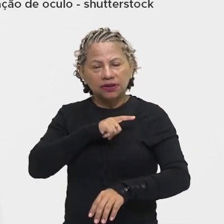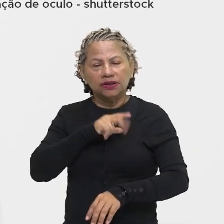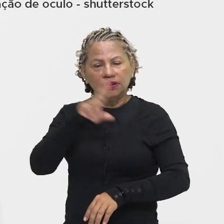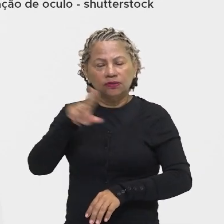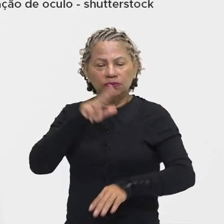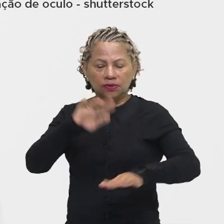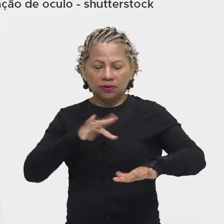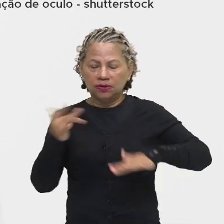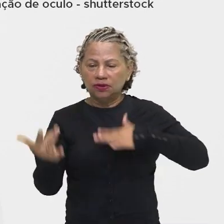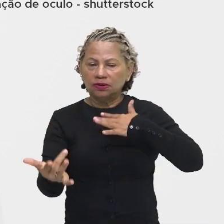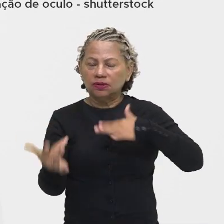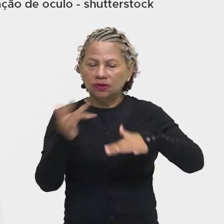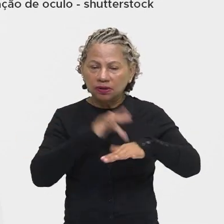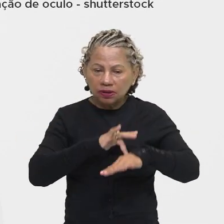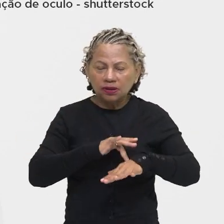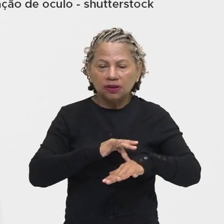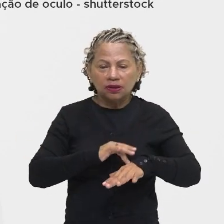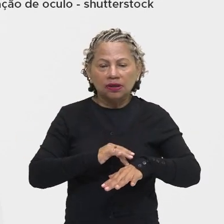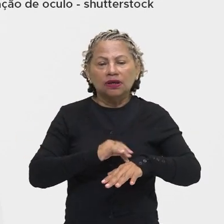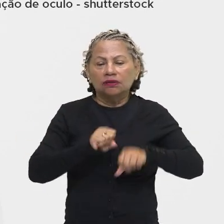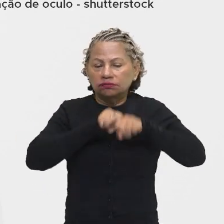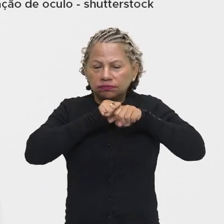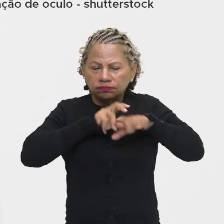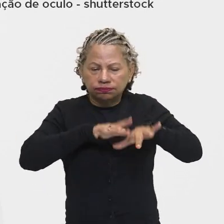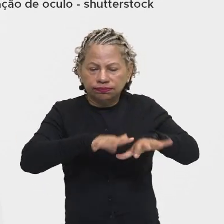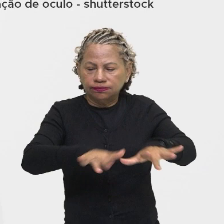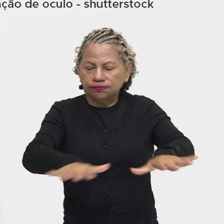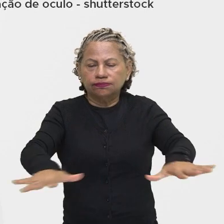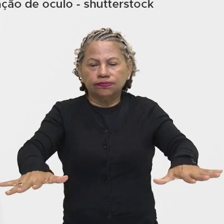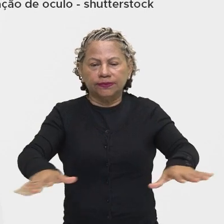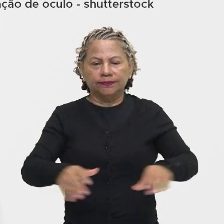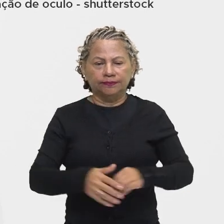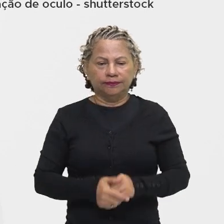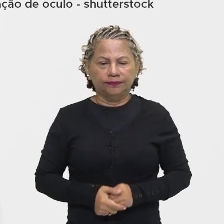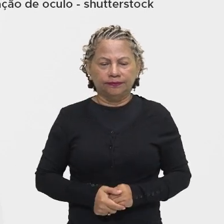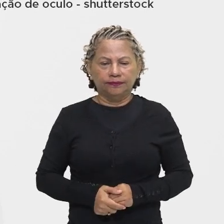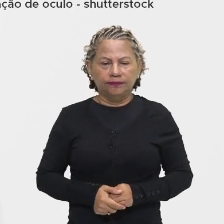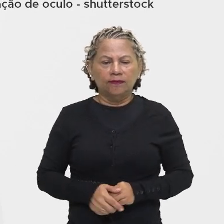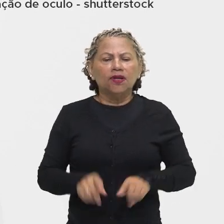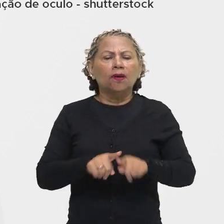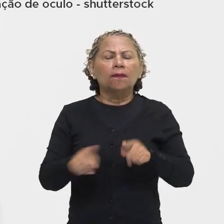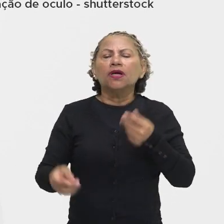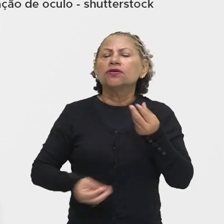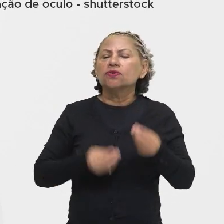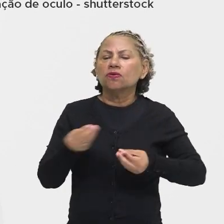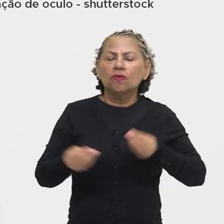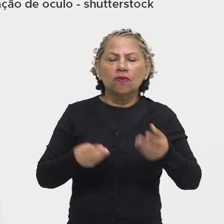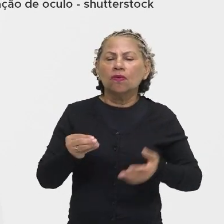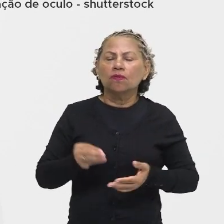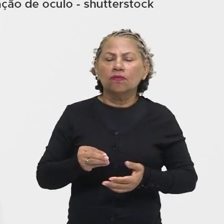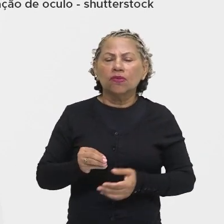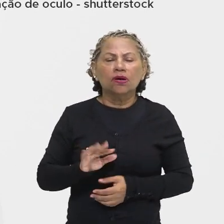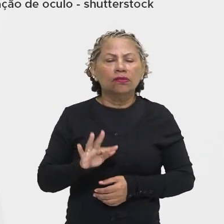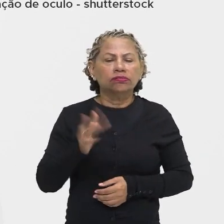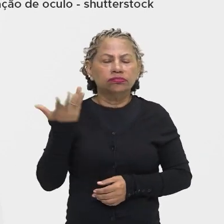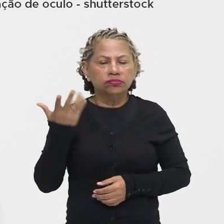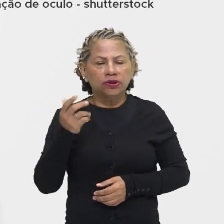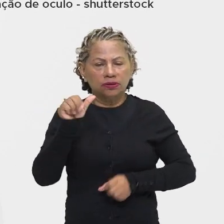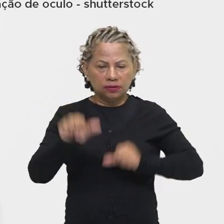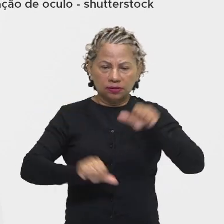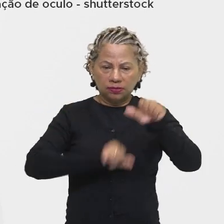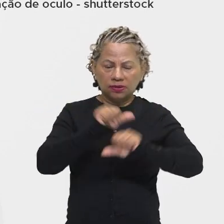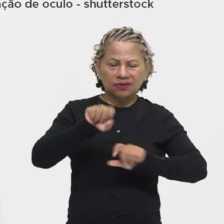sociais toma uma força muito grande, tá bom? Então, como que aconteceu essas mudanças